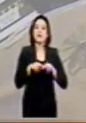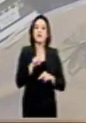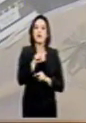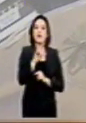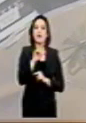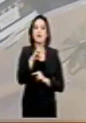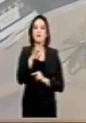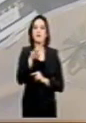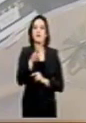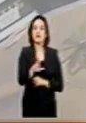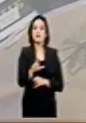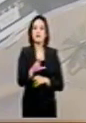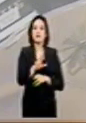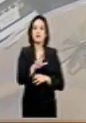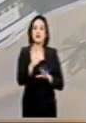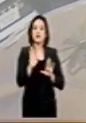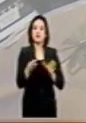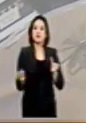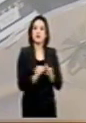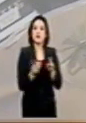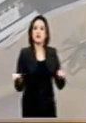autos desta reclamação